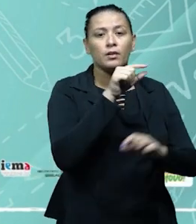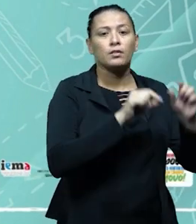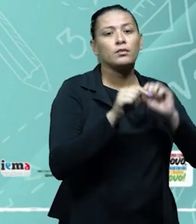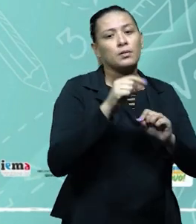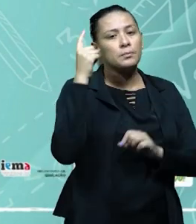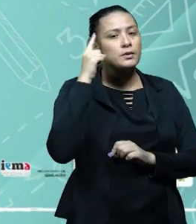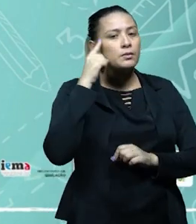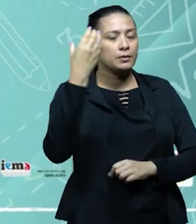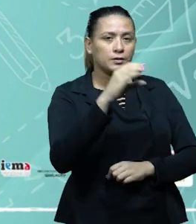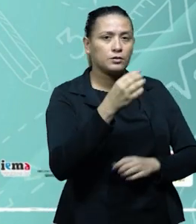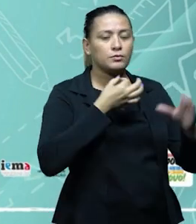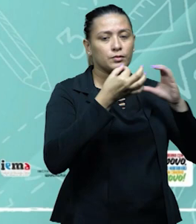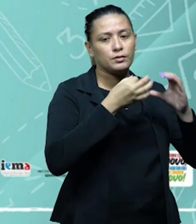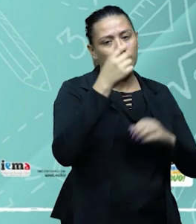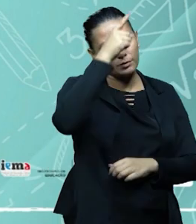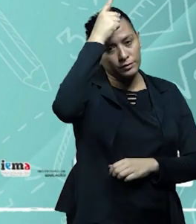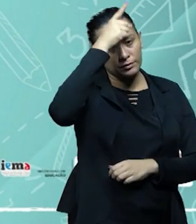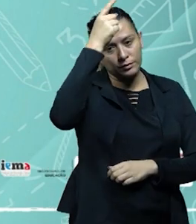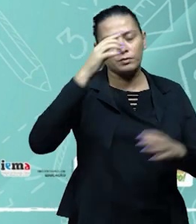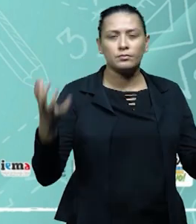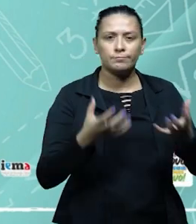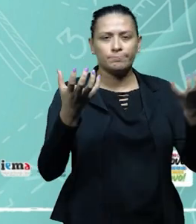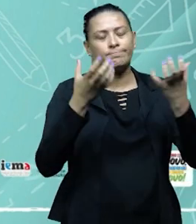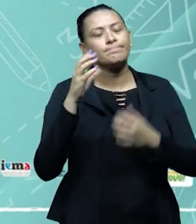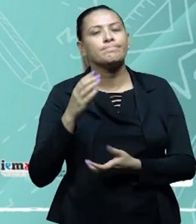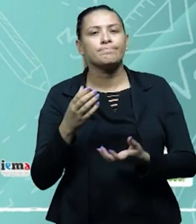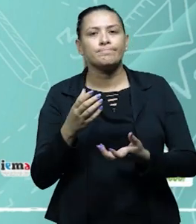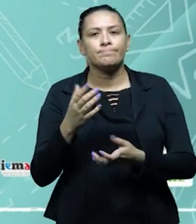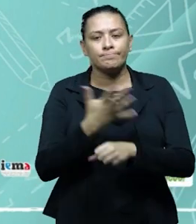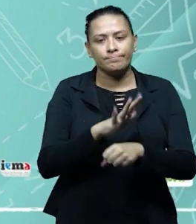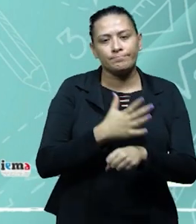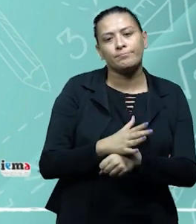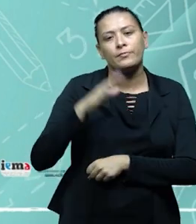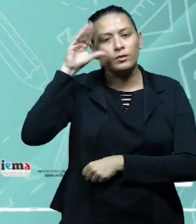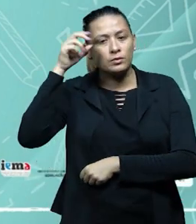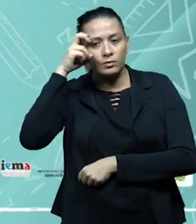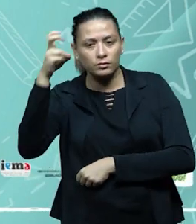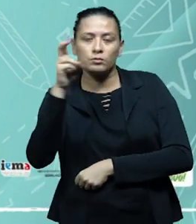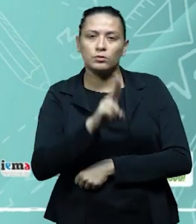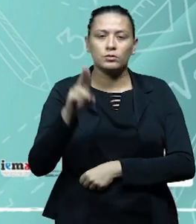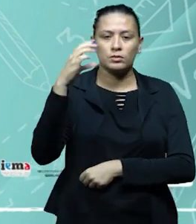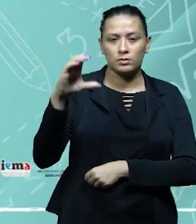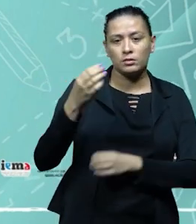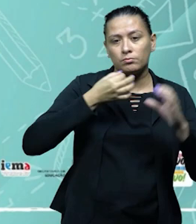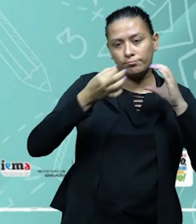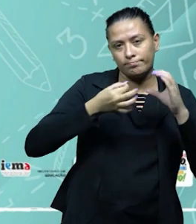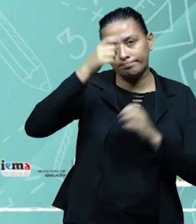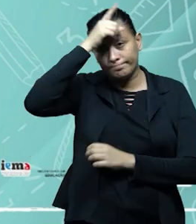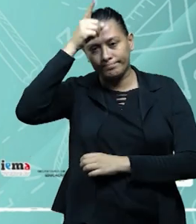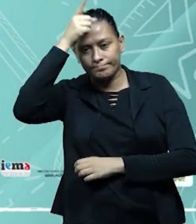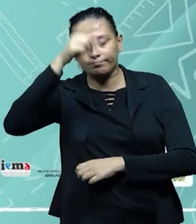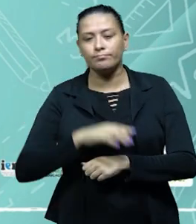científico crítico e criativo que tem como objetivo exercitar a curiosidade intelectual e utilizar as ciências com criticidade e